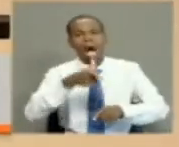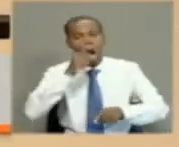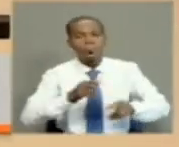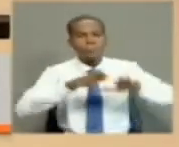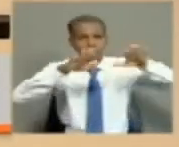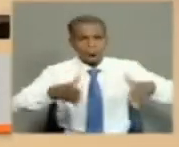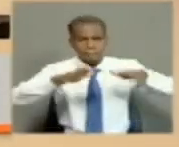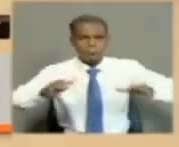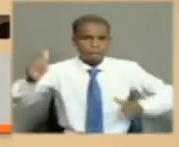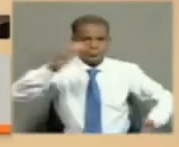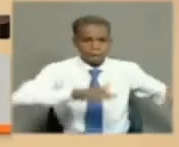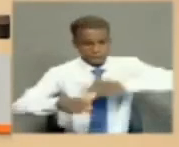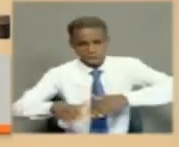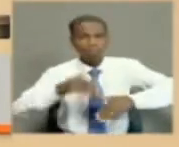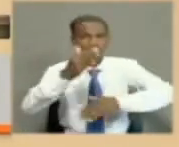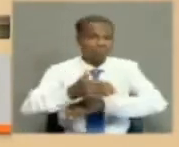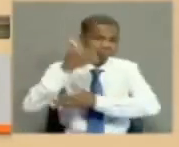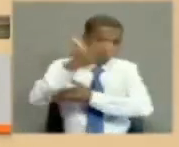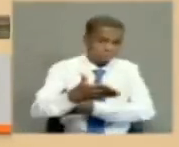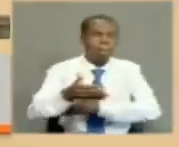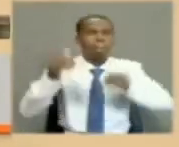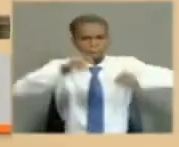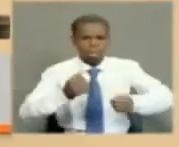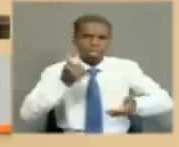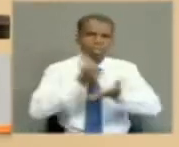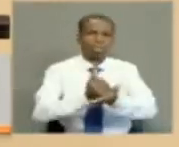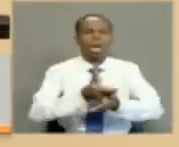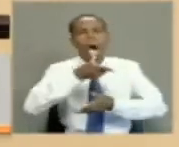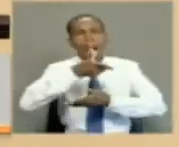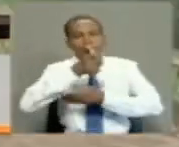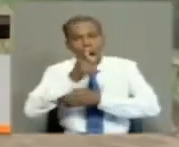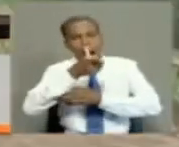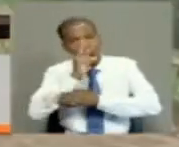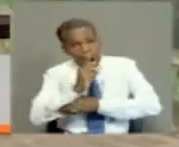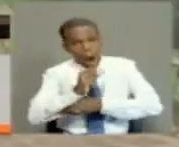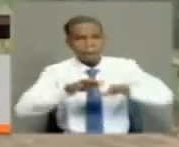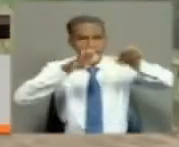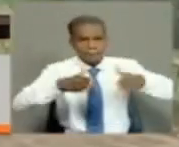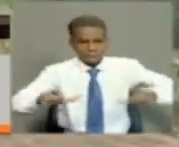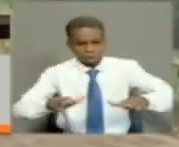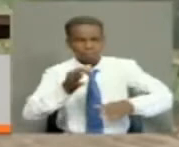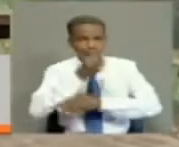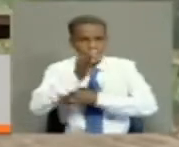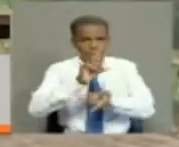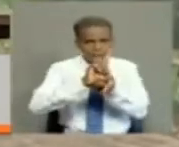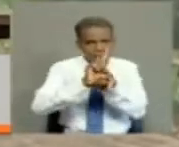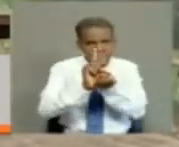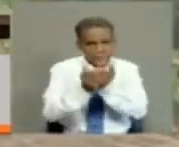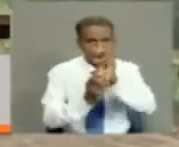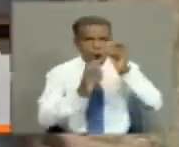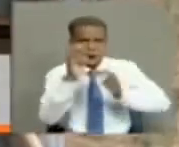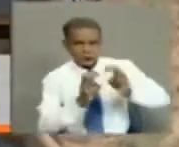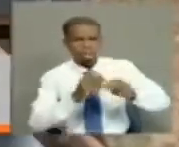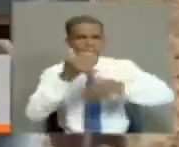o impacto da seca com o aproveitamento da água do mar para o consumo humano e atividades agrícolas, um plano